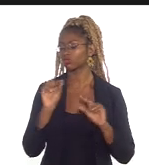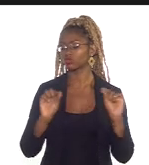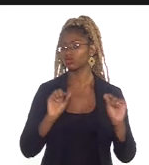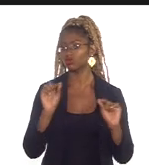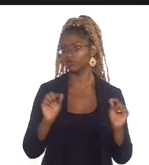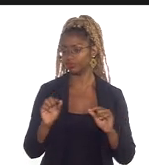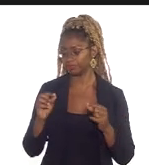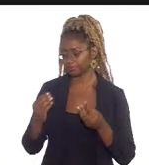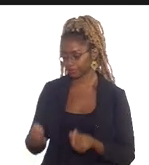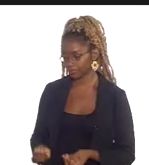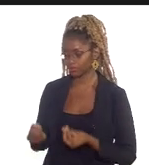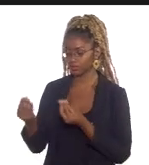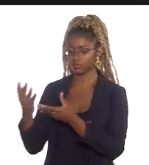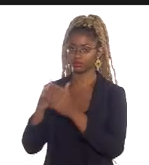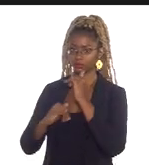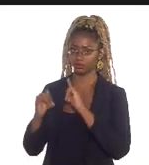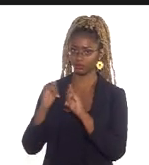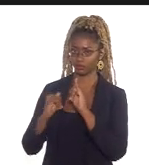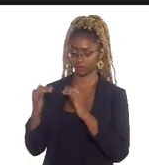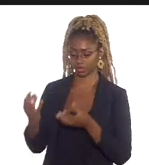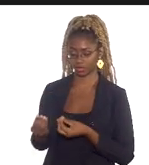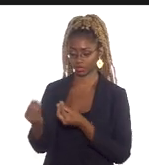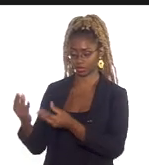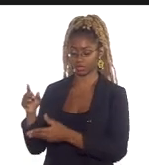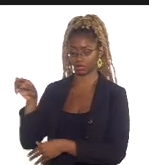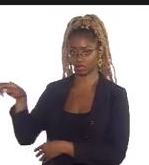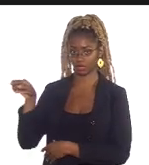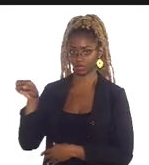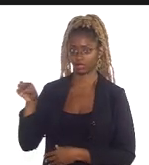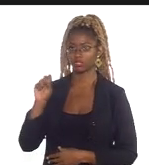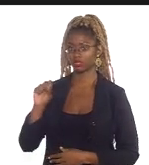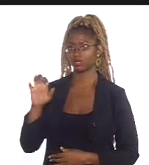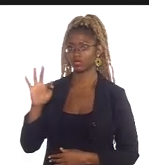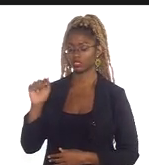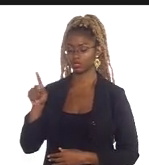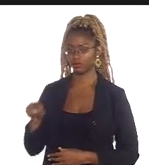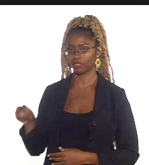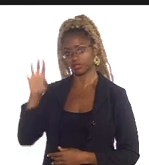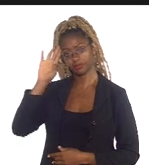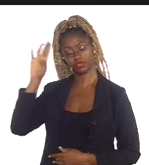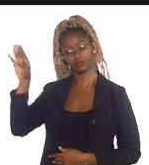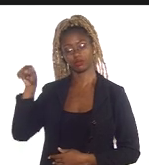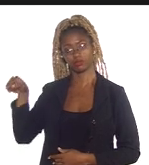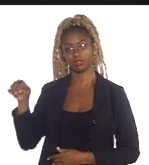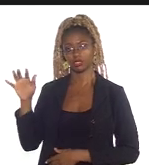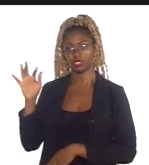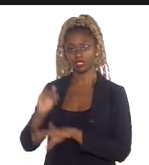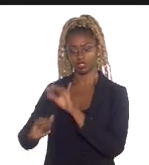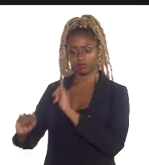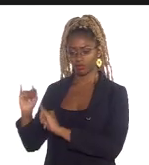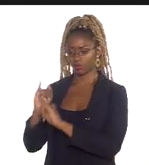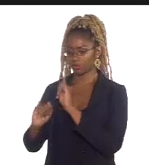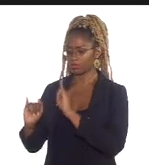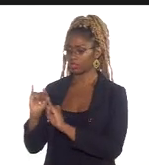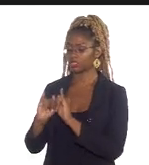as informações para a Cefaz, principalmente as informações que a Cefaz ainda está